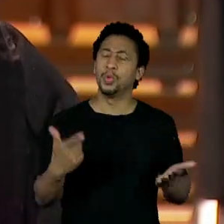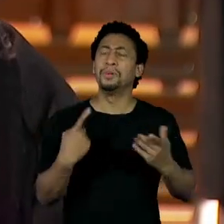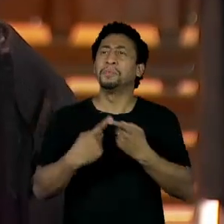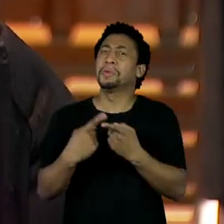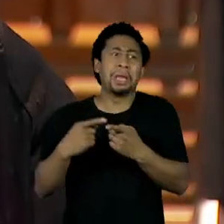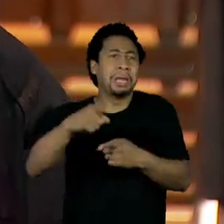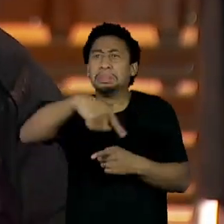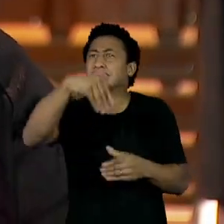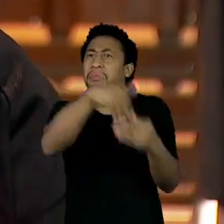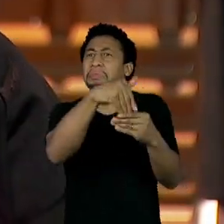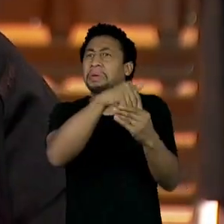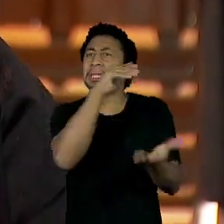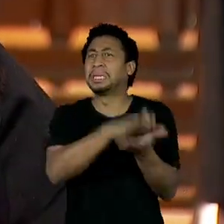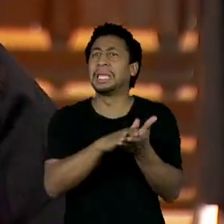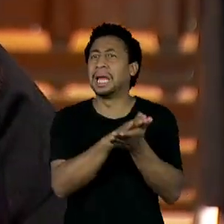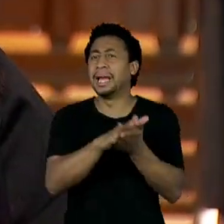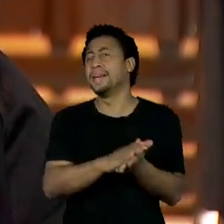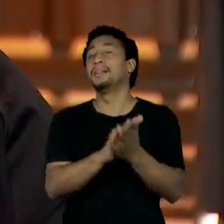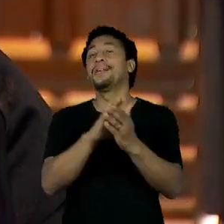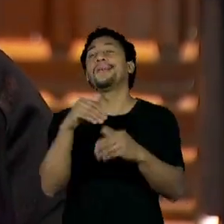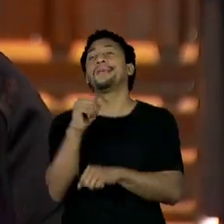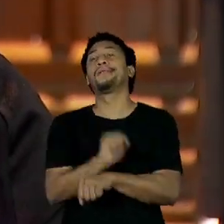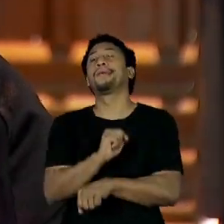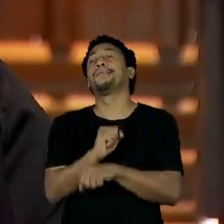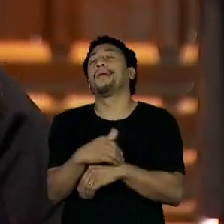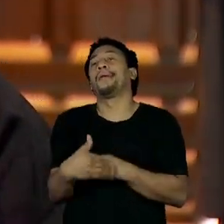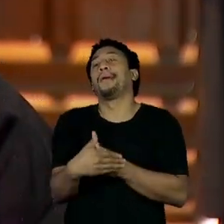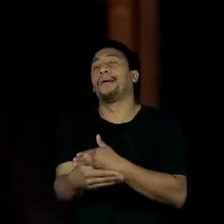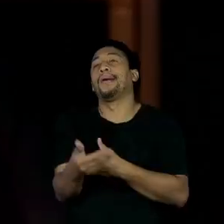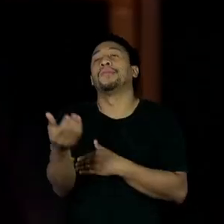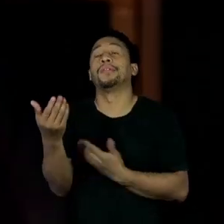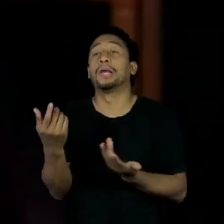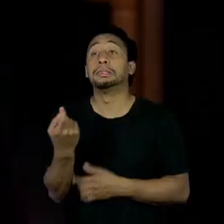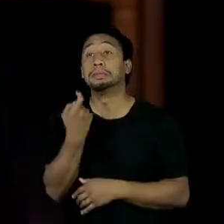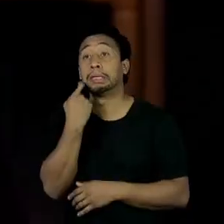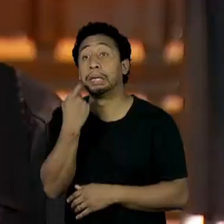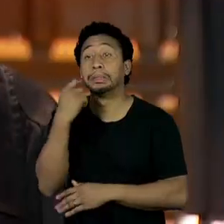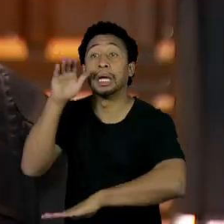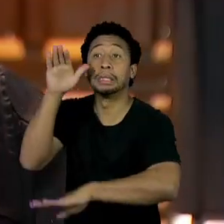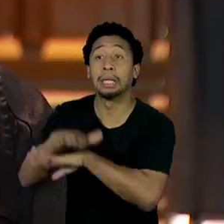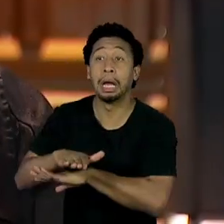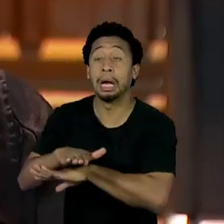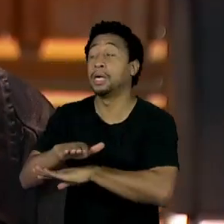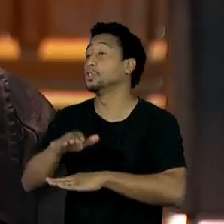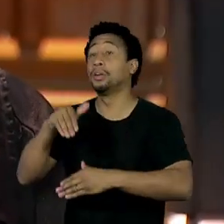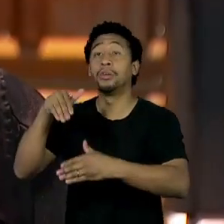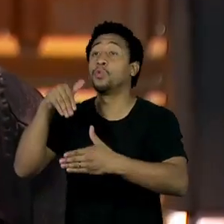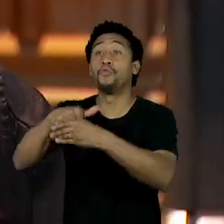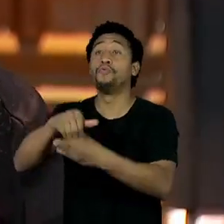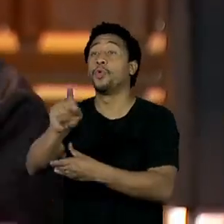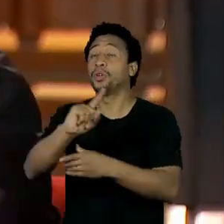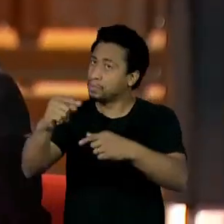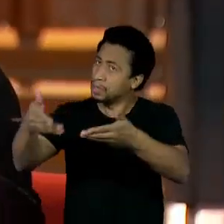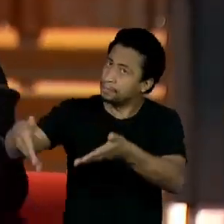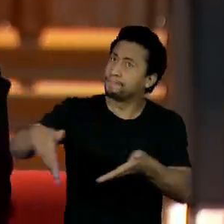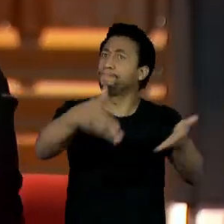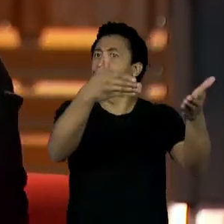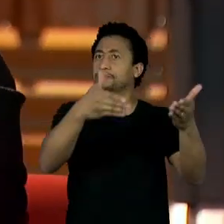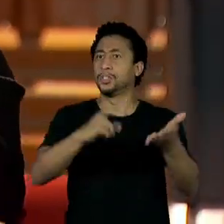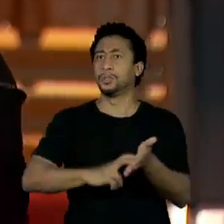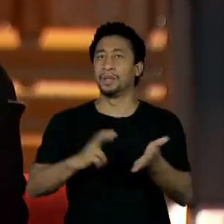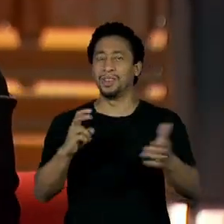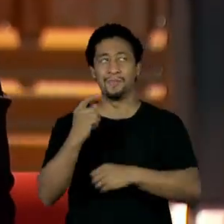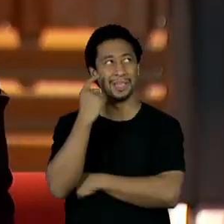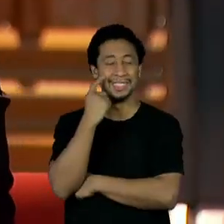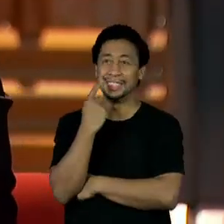trás. Eles vão ver sexta-feira à tarde, quando eles já estão saindo para o aeroporto. Sei. Né? Então, é preciso que vocês estejam lá amanhã. Aí fomos lá. Eu falei, ai, meu Deus, onde que eu vou achar um